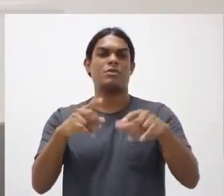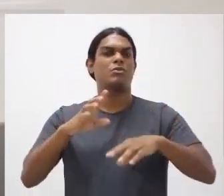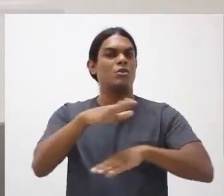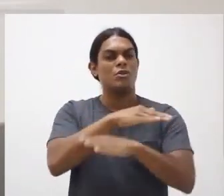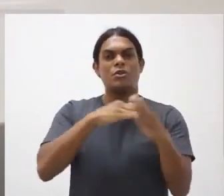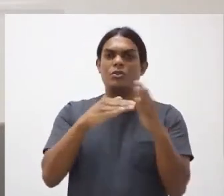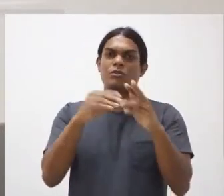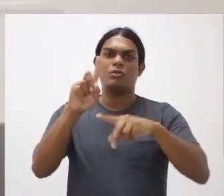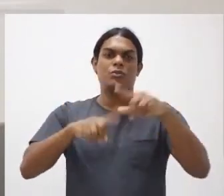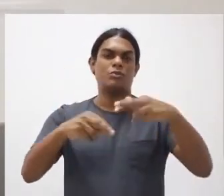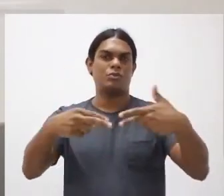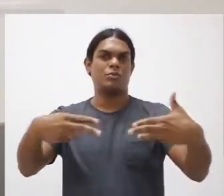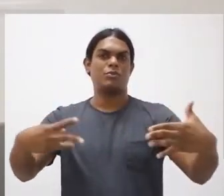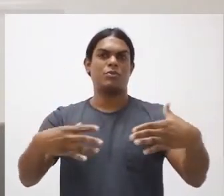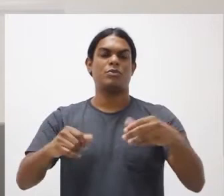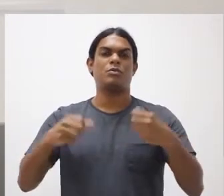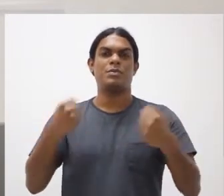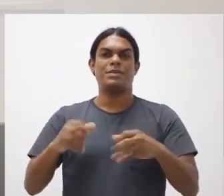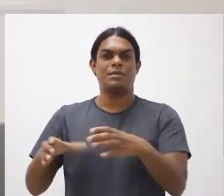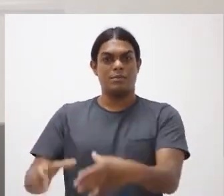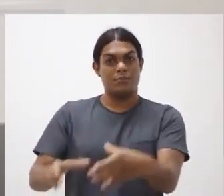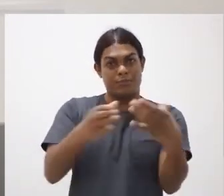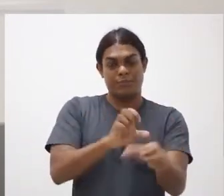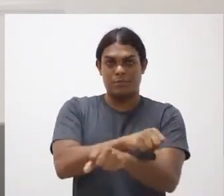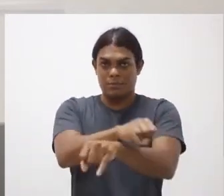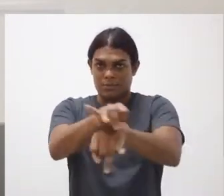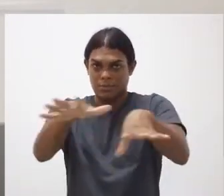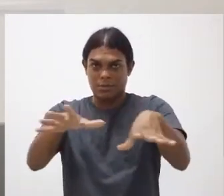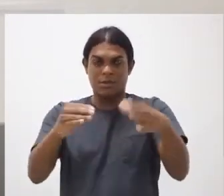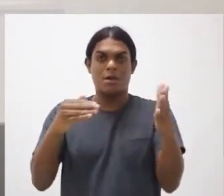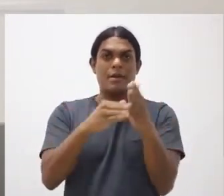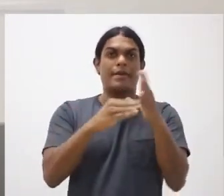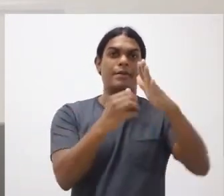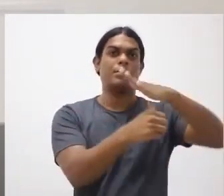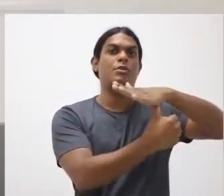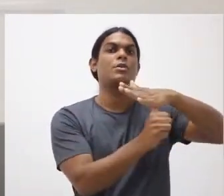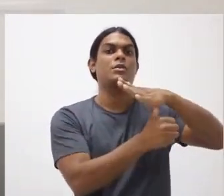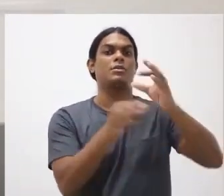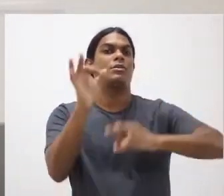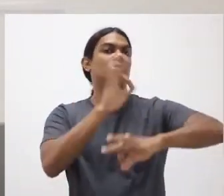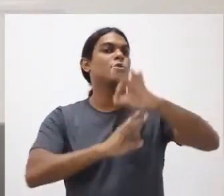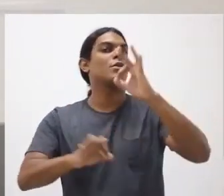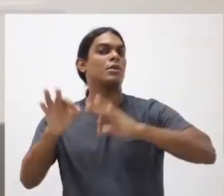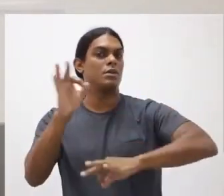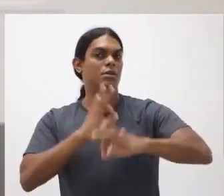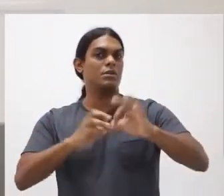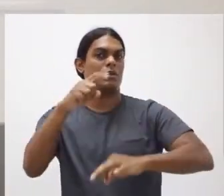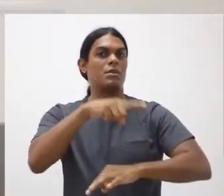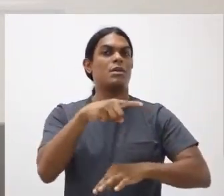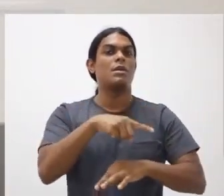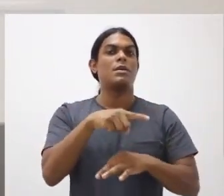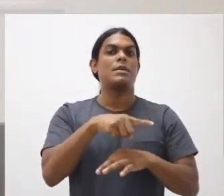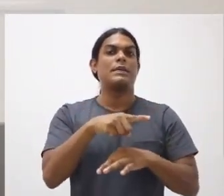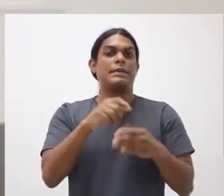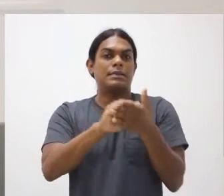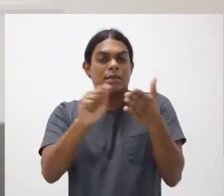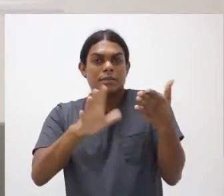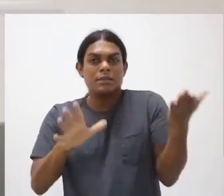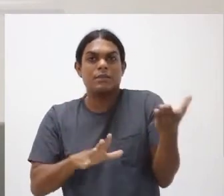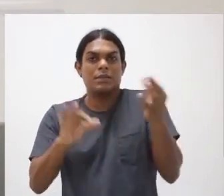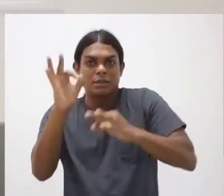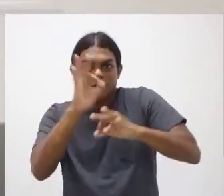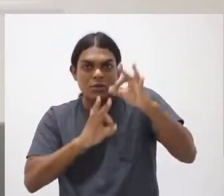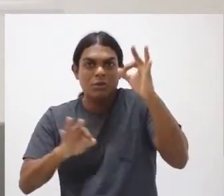todos os produtos que precisam ser movimentados e transportados até o consumidor sejam coordenados, essa operação seja coordenada